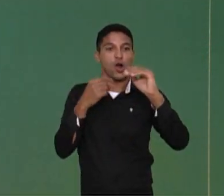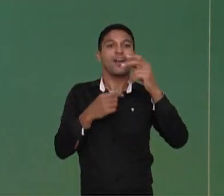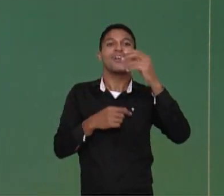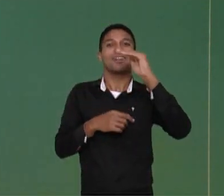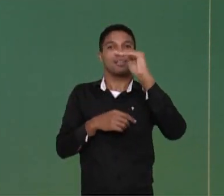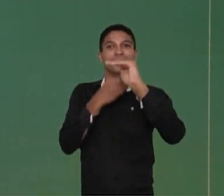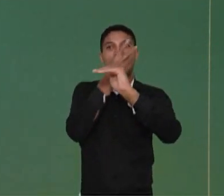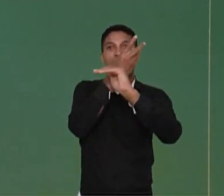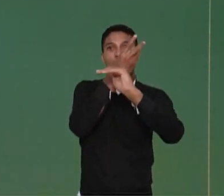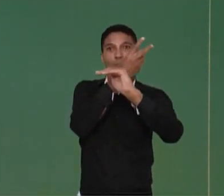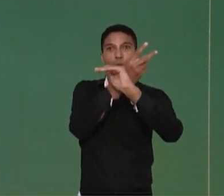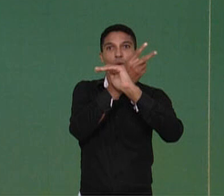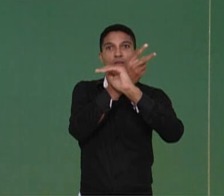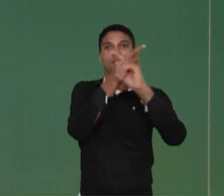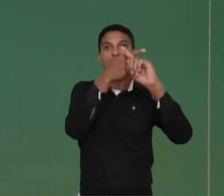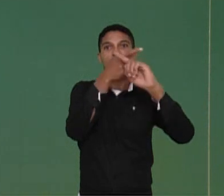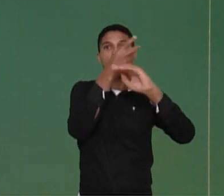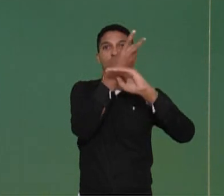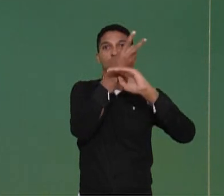denominador.